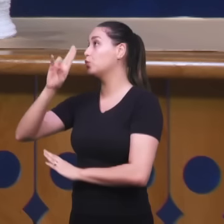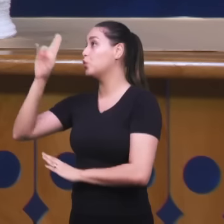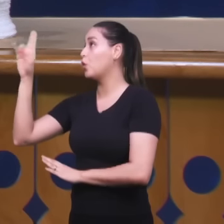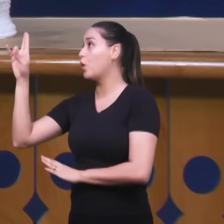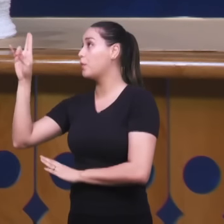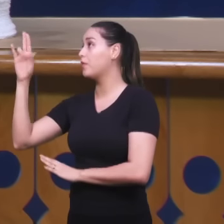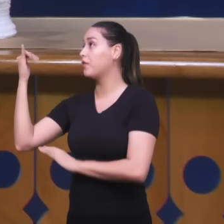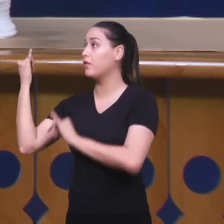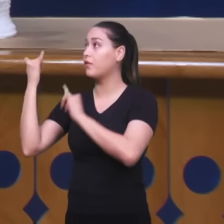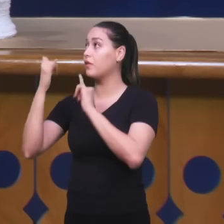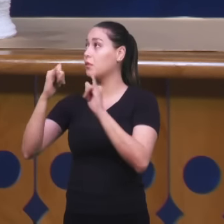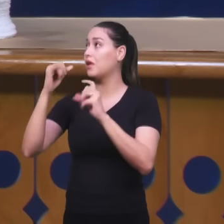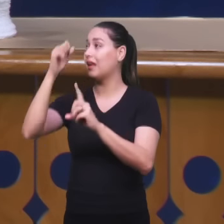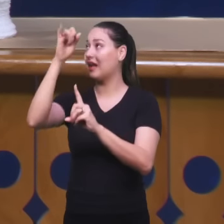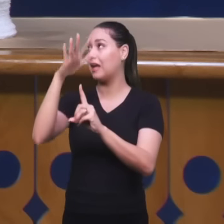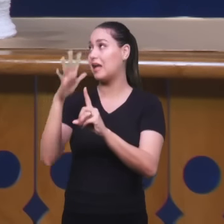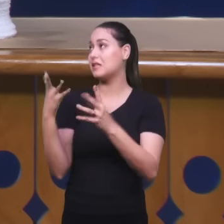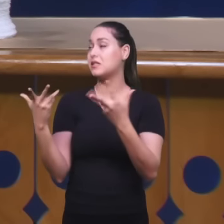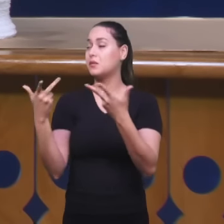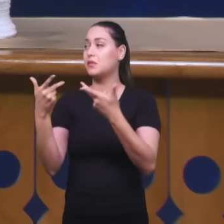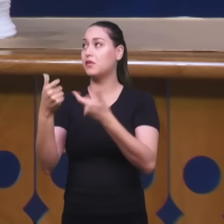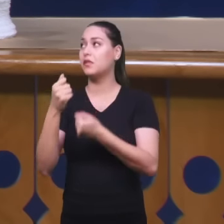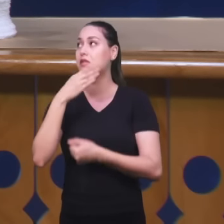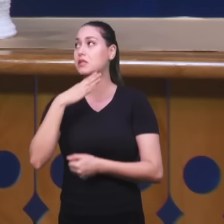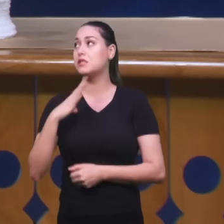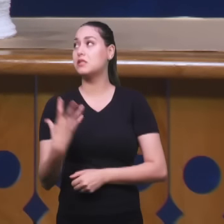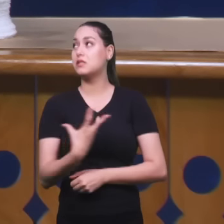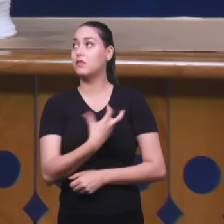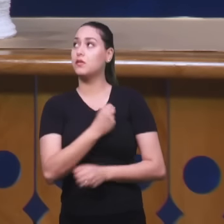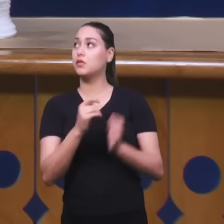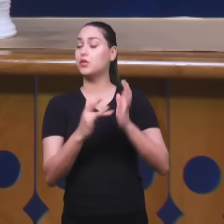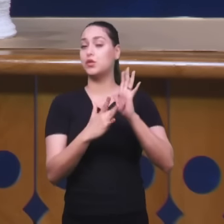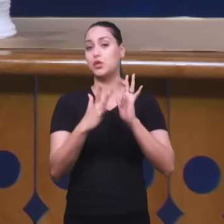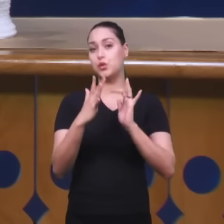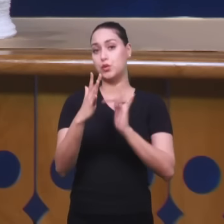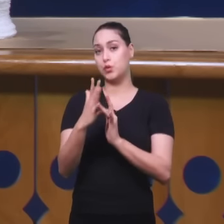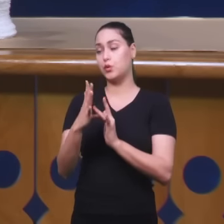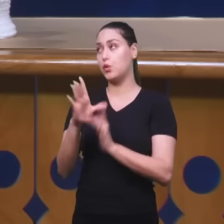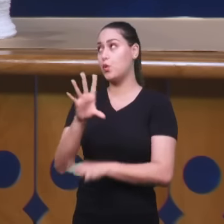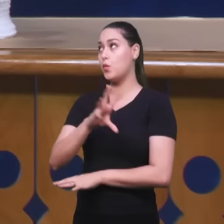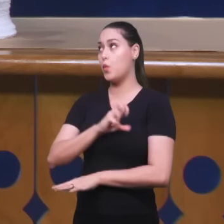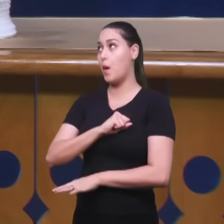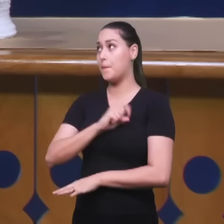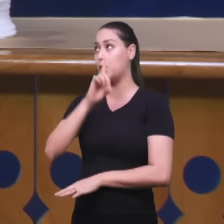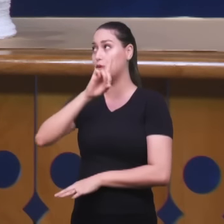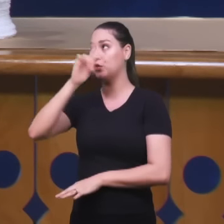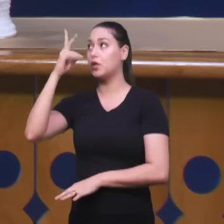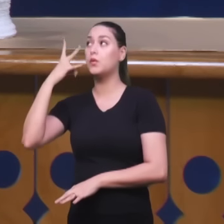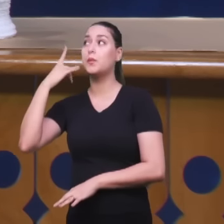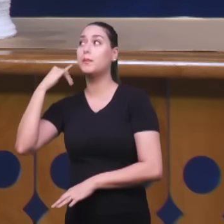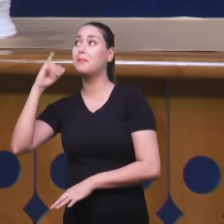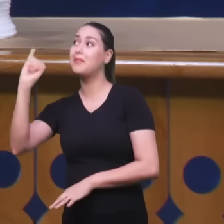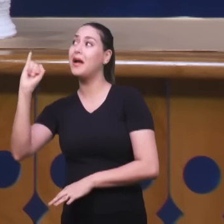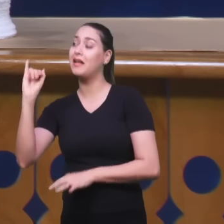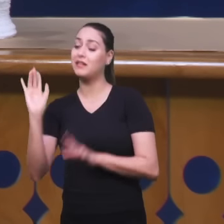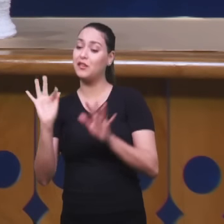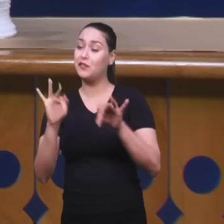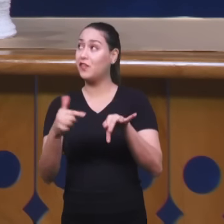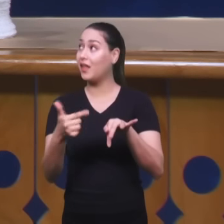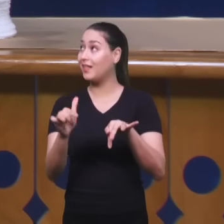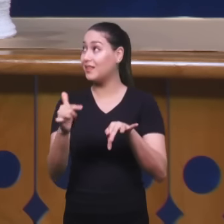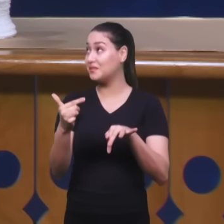grande nome Dizemos que a graça Maravilhosa e salvadora do Senhor Jesus O amor incondicional Do nosso Deus